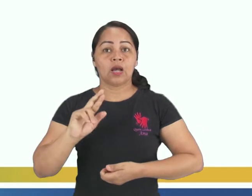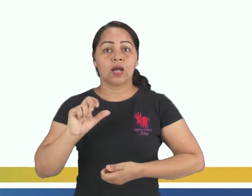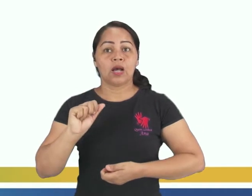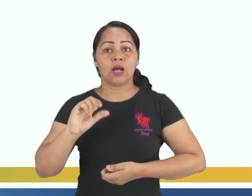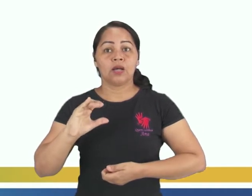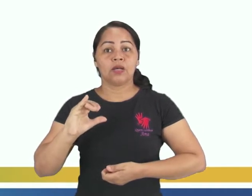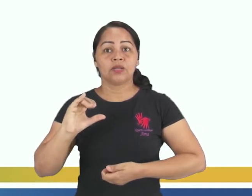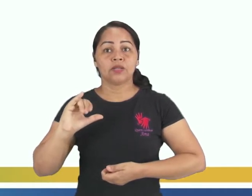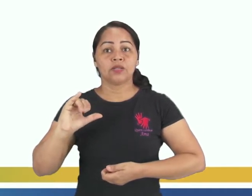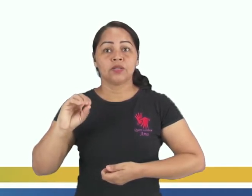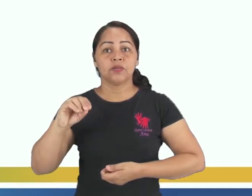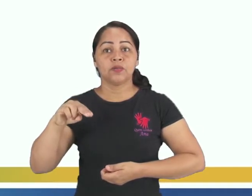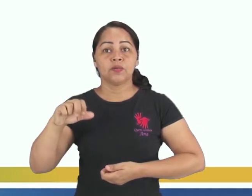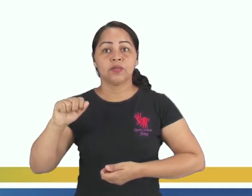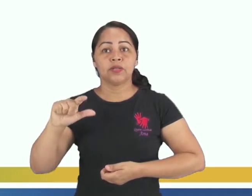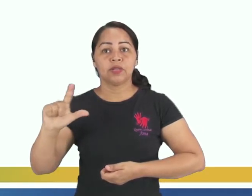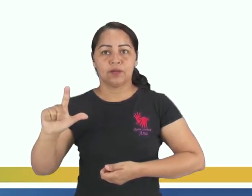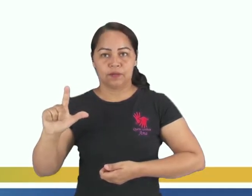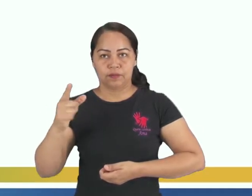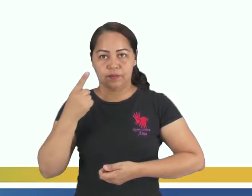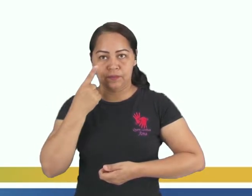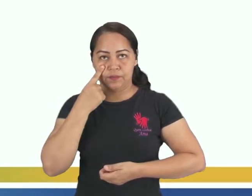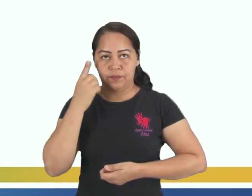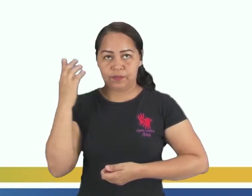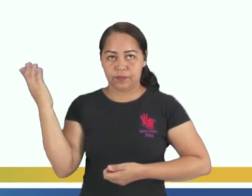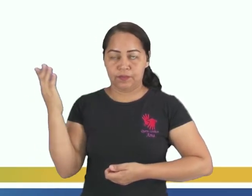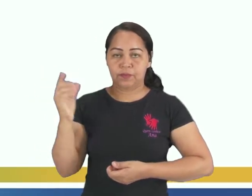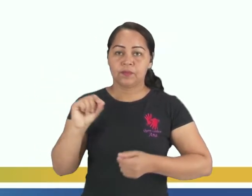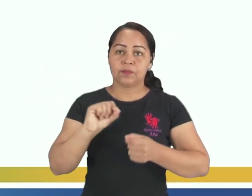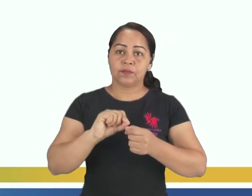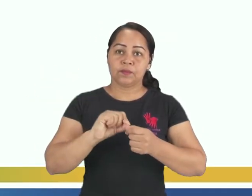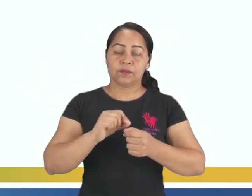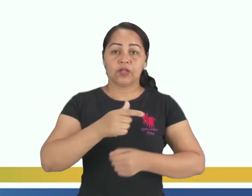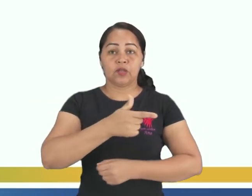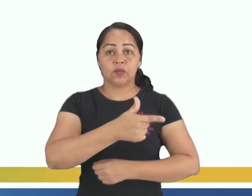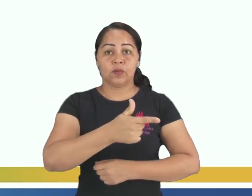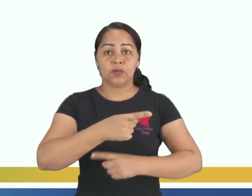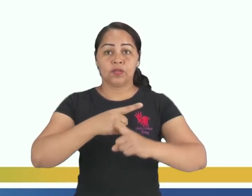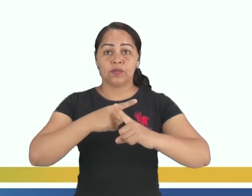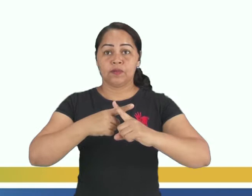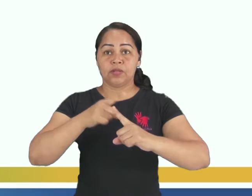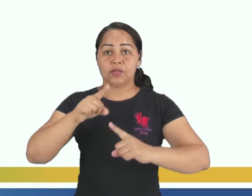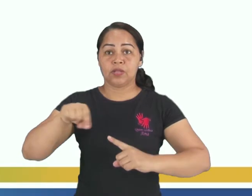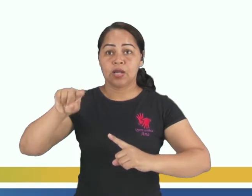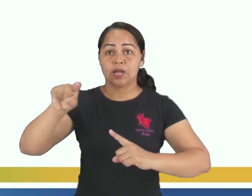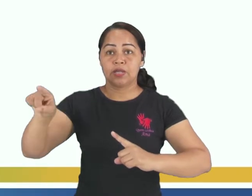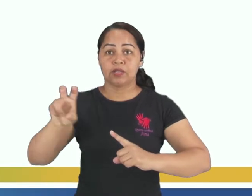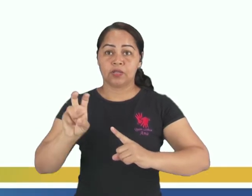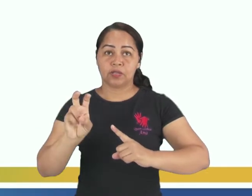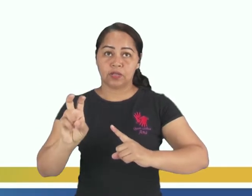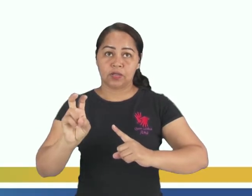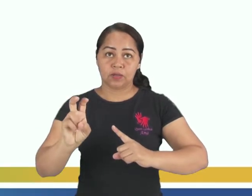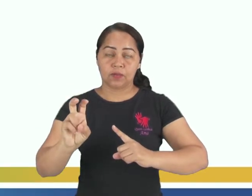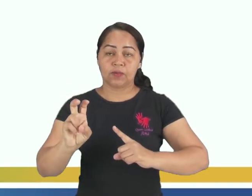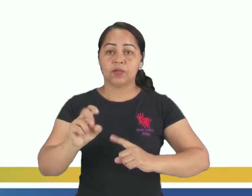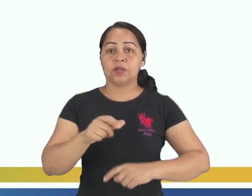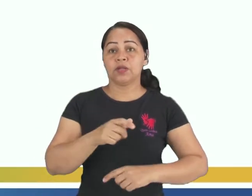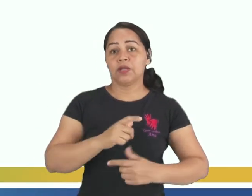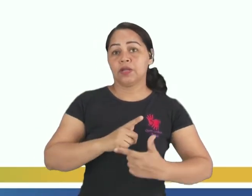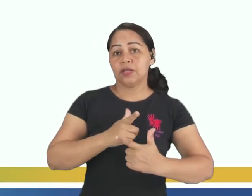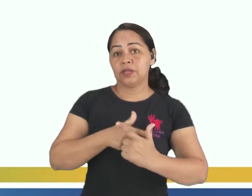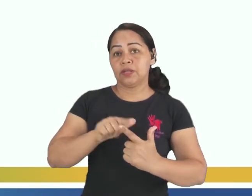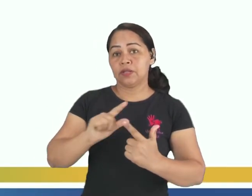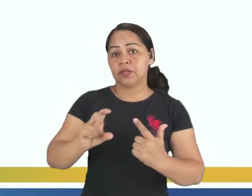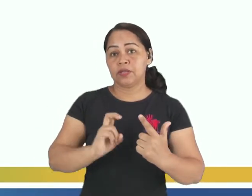vamos fazer. A gente vai multiplicar por raiz de 5 em cima e embaixo. Por quê? Porque